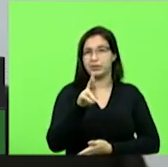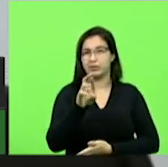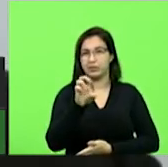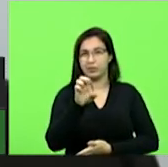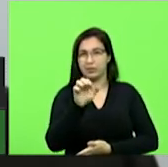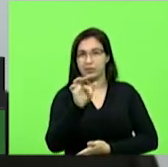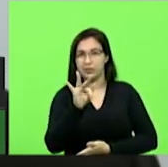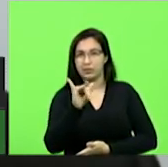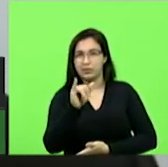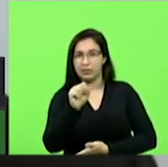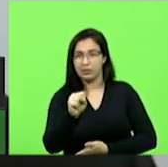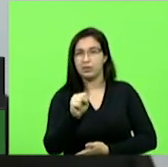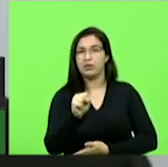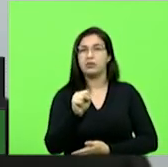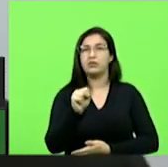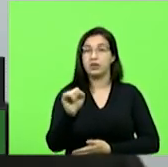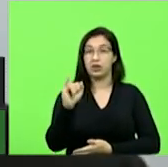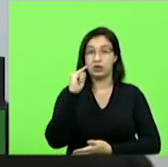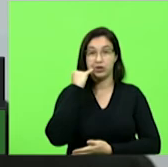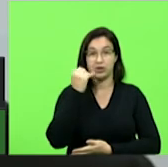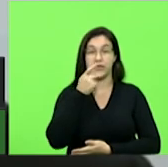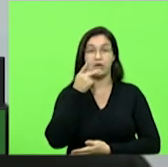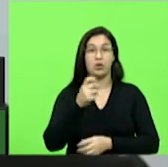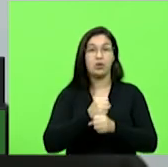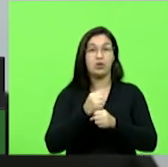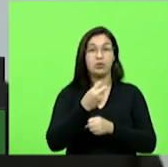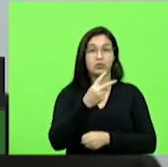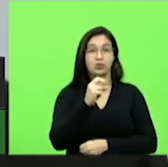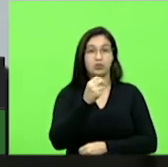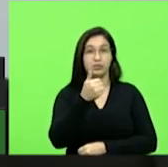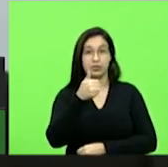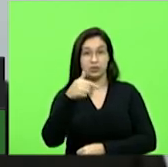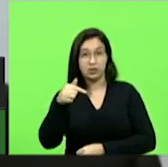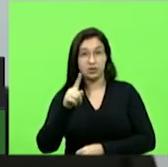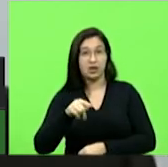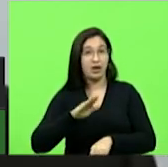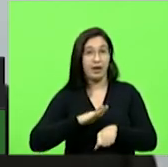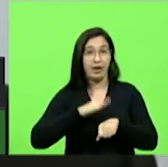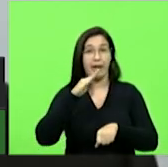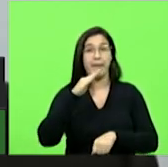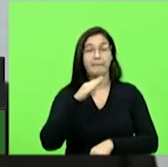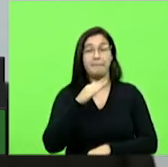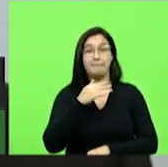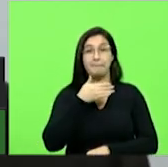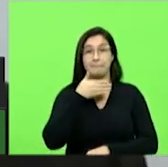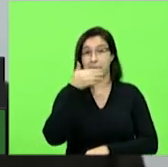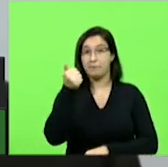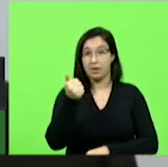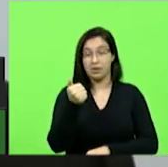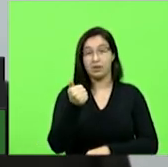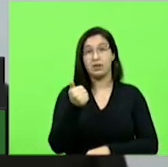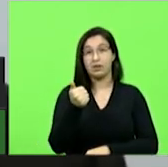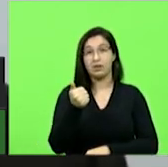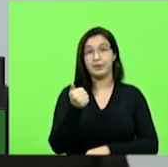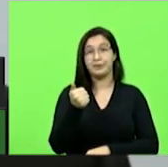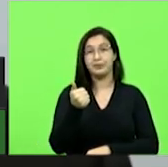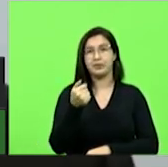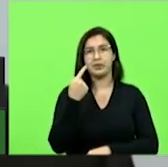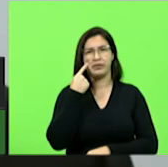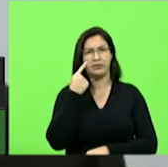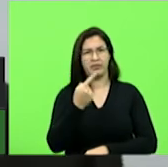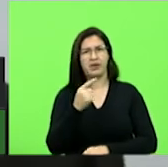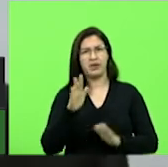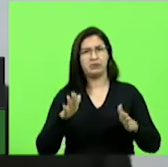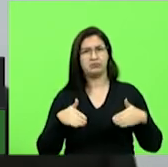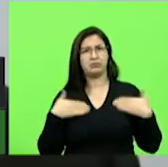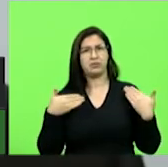colocado pelo deputado Jessé Lopes, que lá em 2017 era bem melhor que este, a gente fica assustado